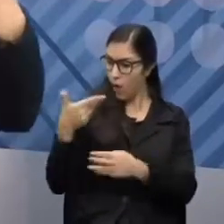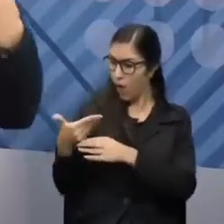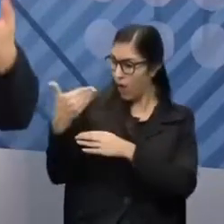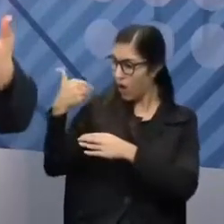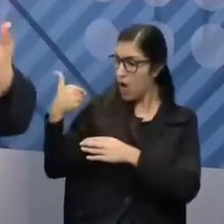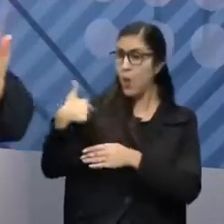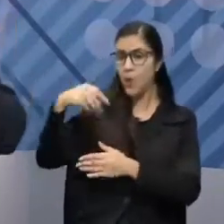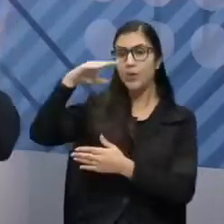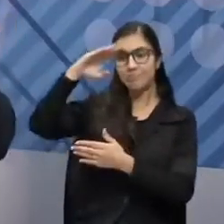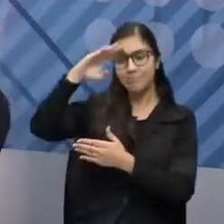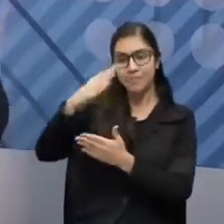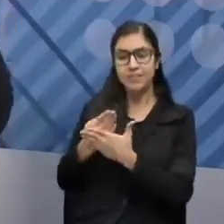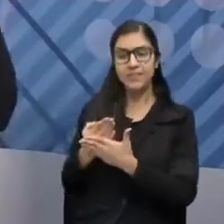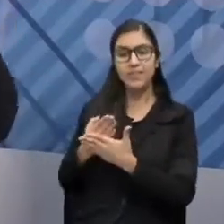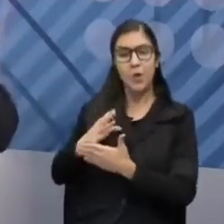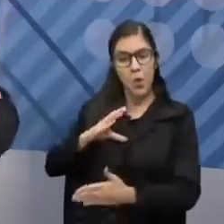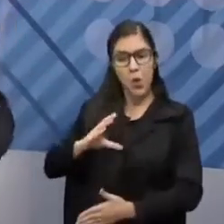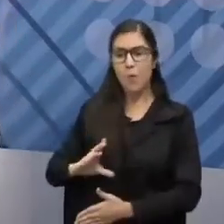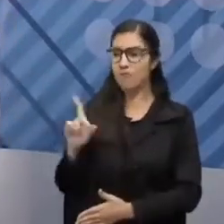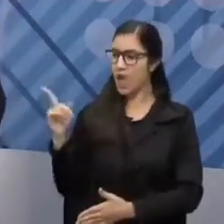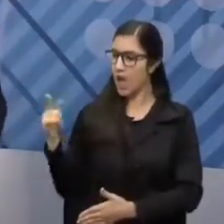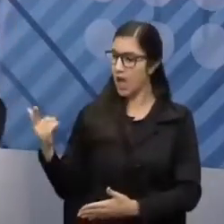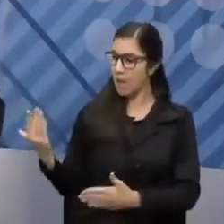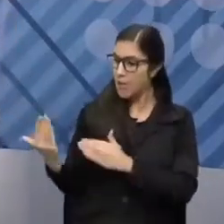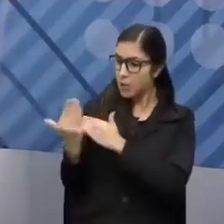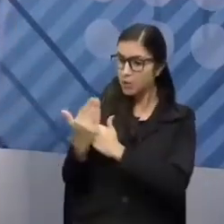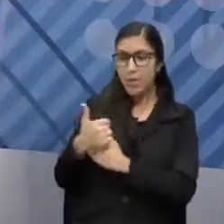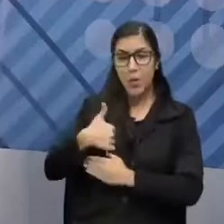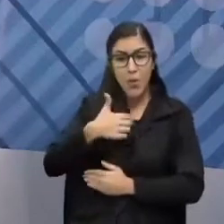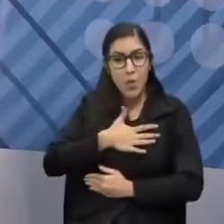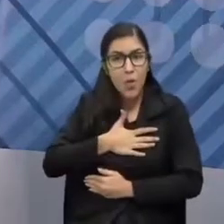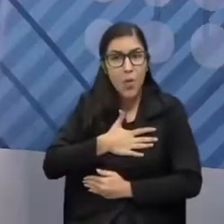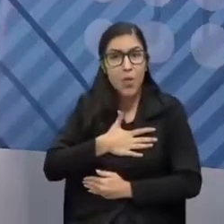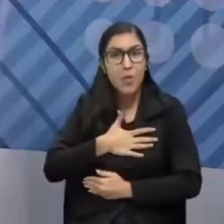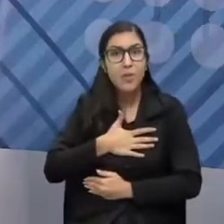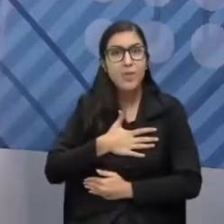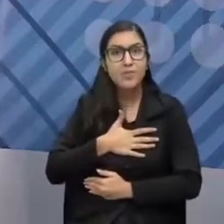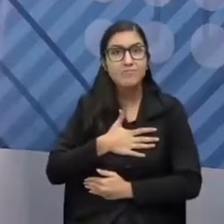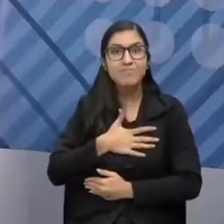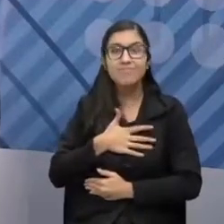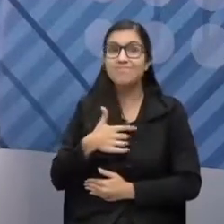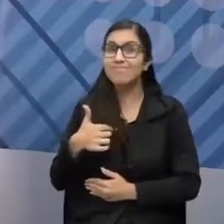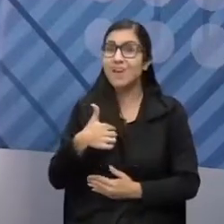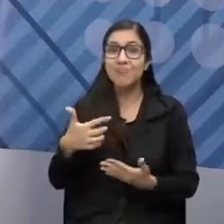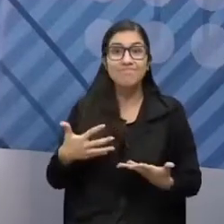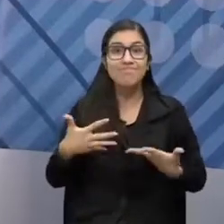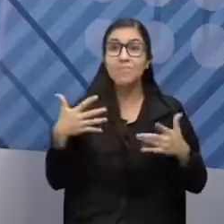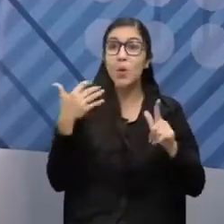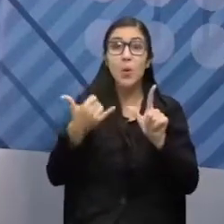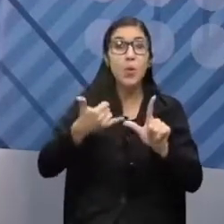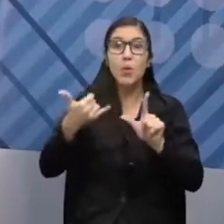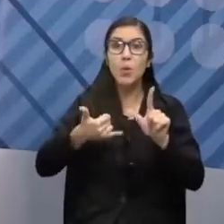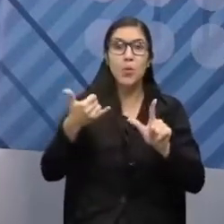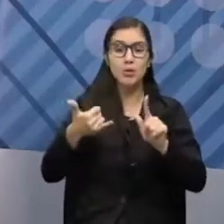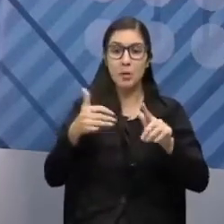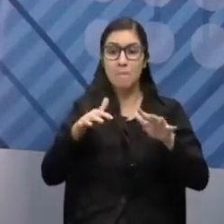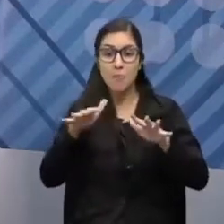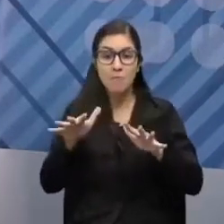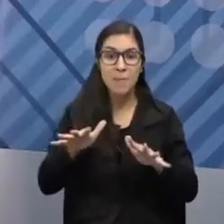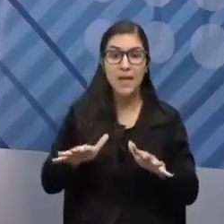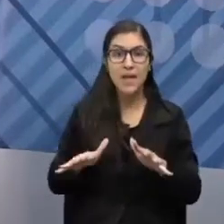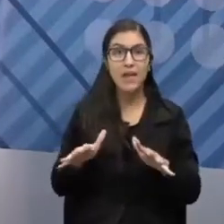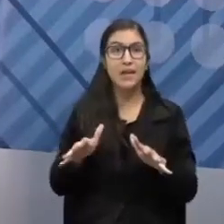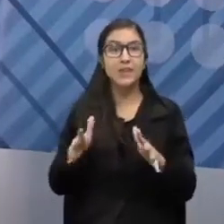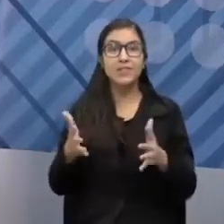posso confiar e que ela se movimenta e me agrada. E que isso gera a ludicidade do movimento, é